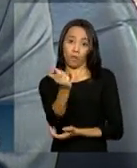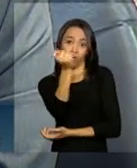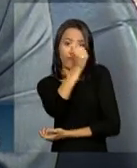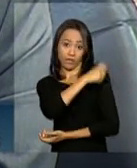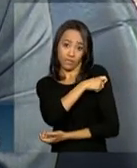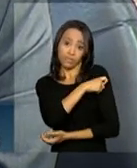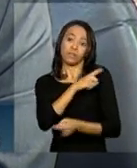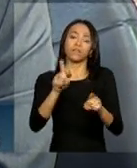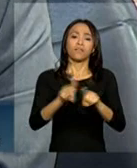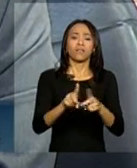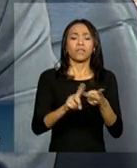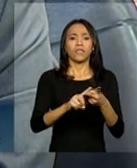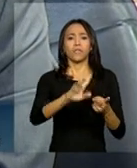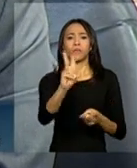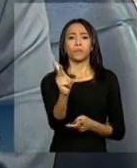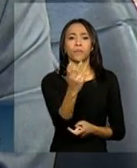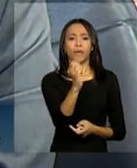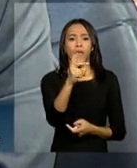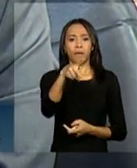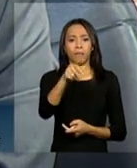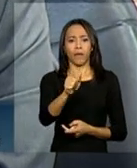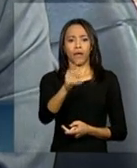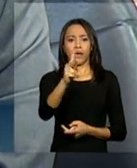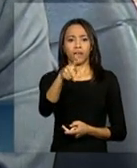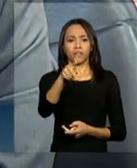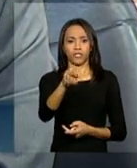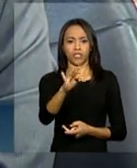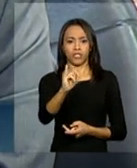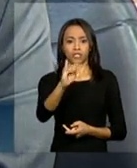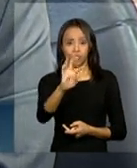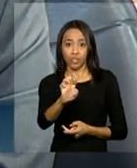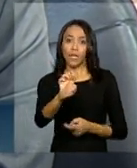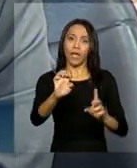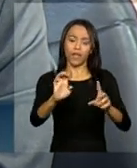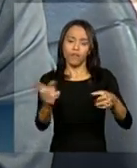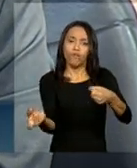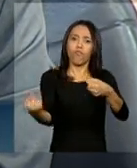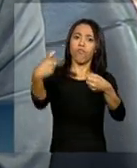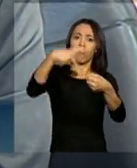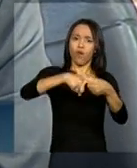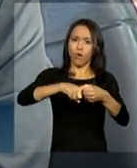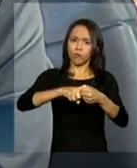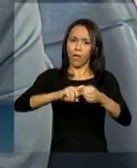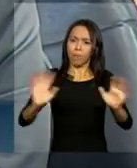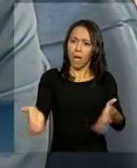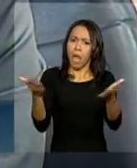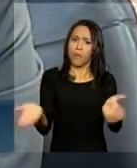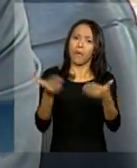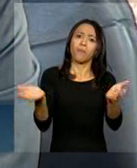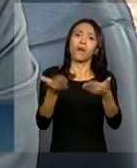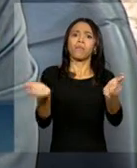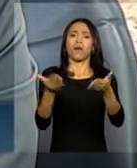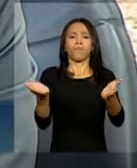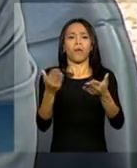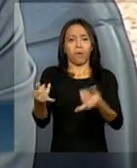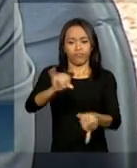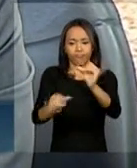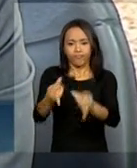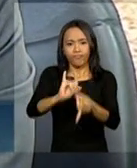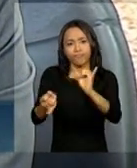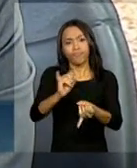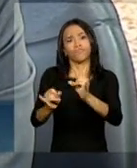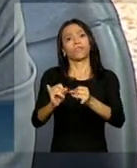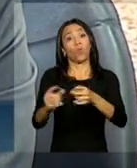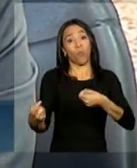DTP a celular o Butantan ele entra na modernidade da Fronteira tecnológica uma decisão estratégica é do Ministério da